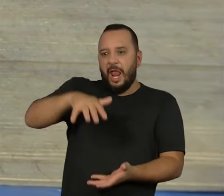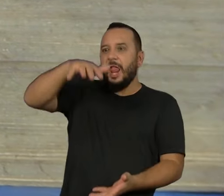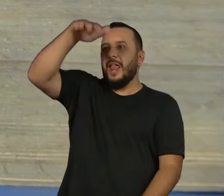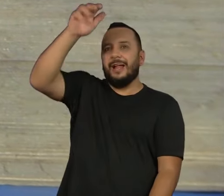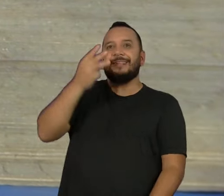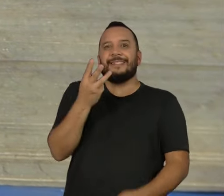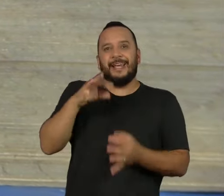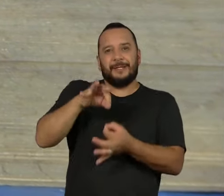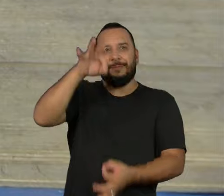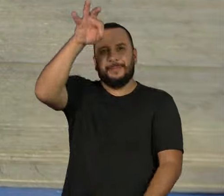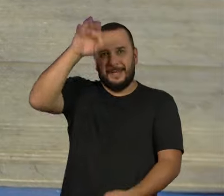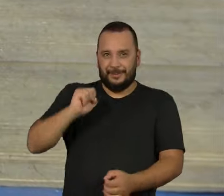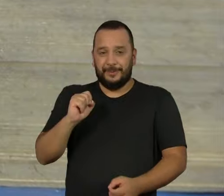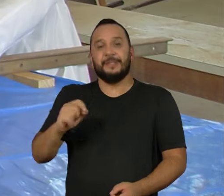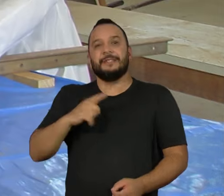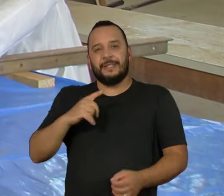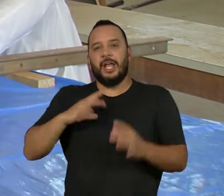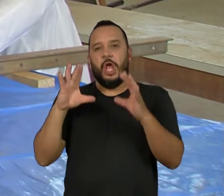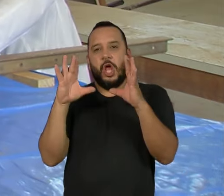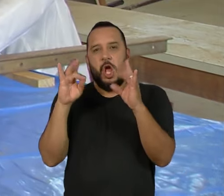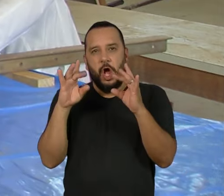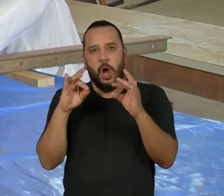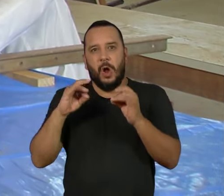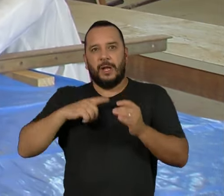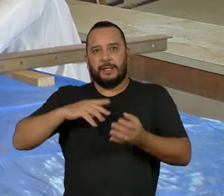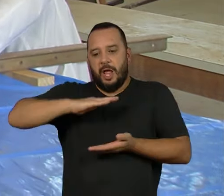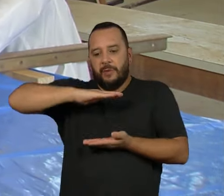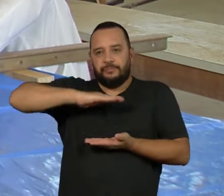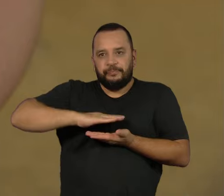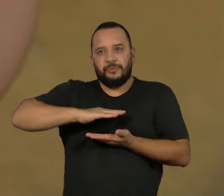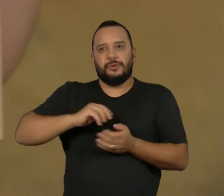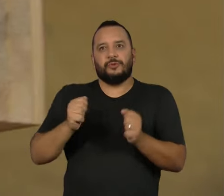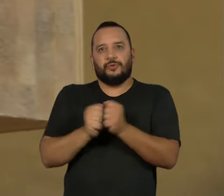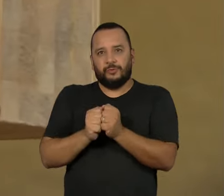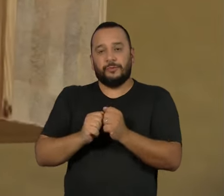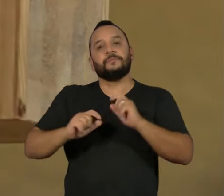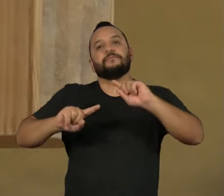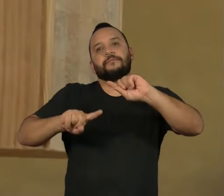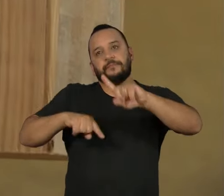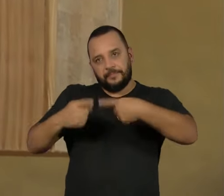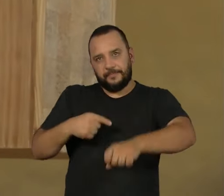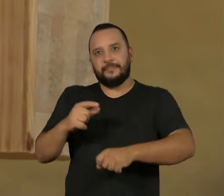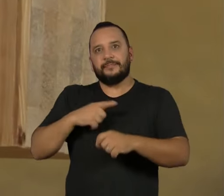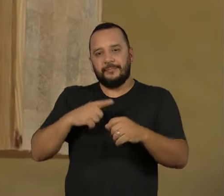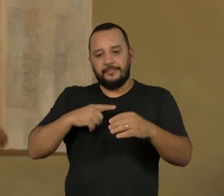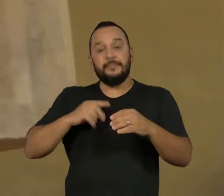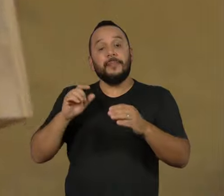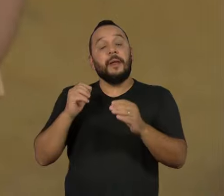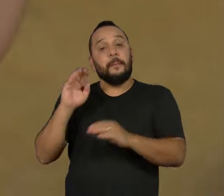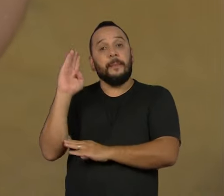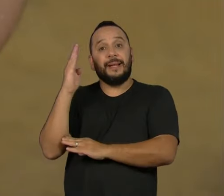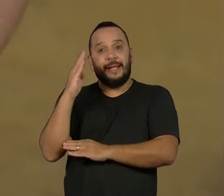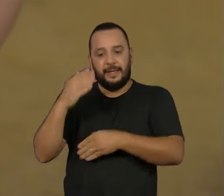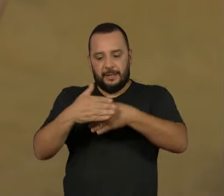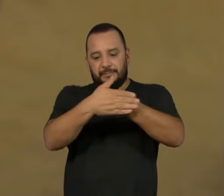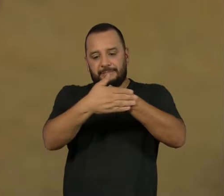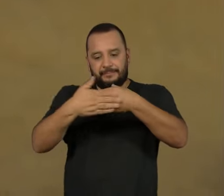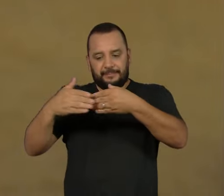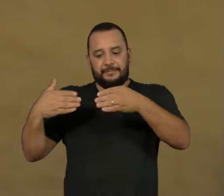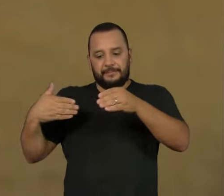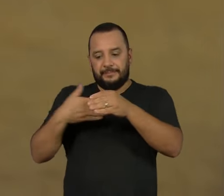miolo miriti recebem cola e são prensados juntos. Depois, revestidos por madeira, como pinos,